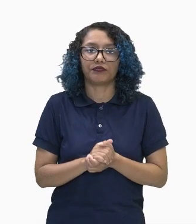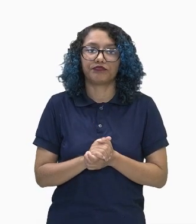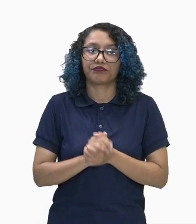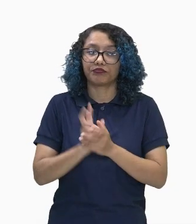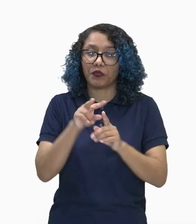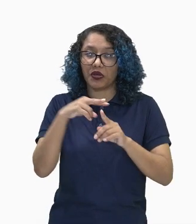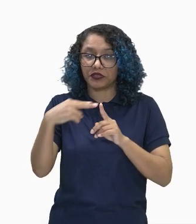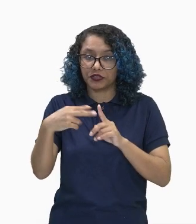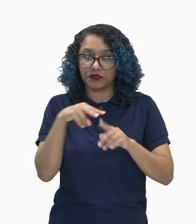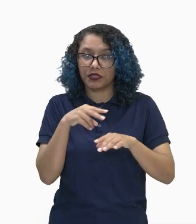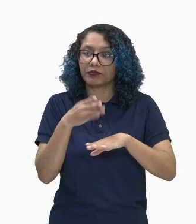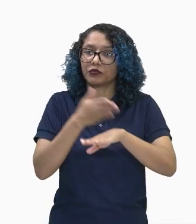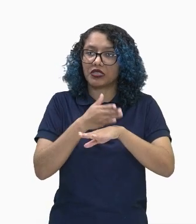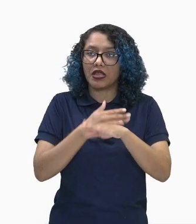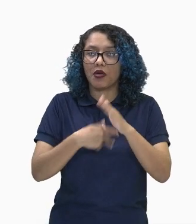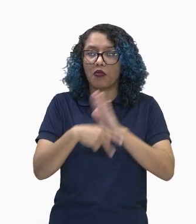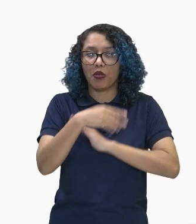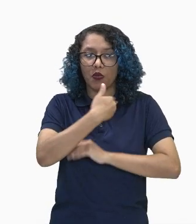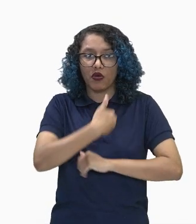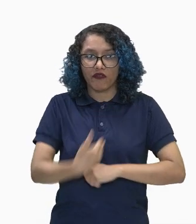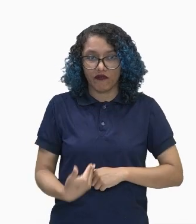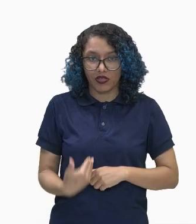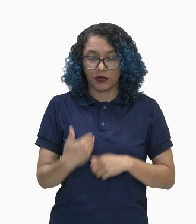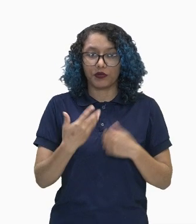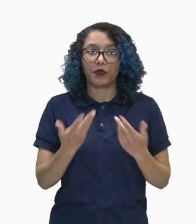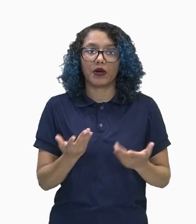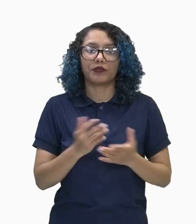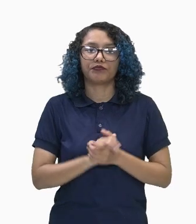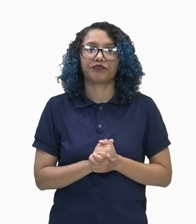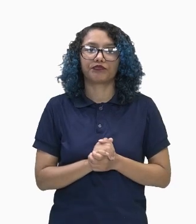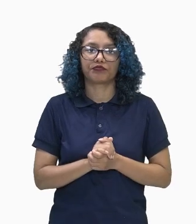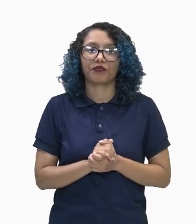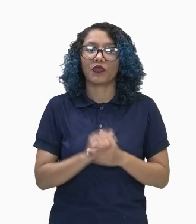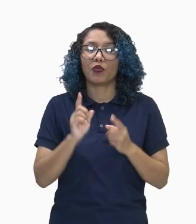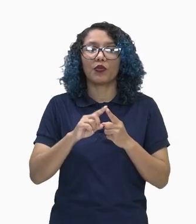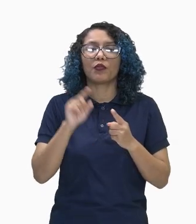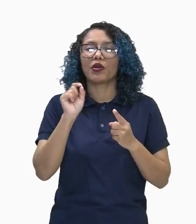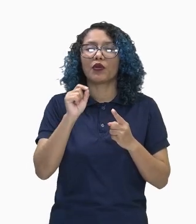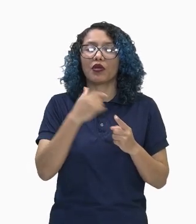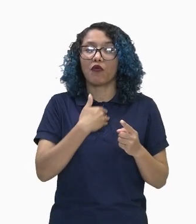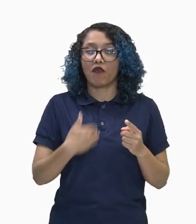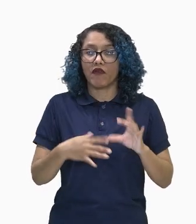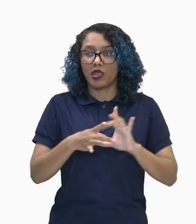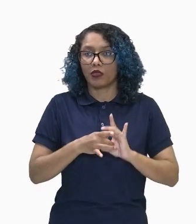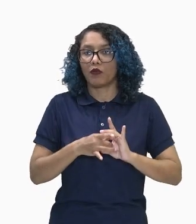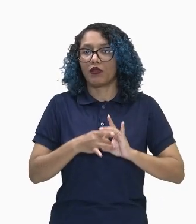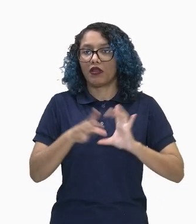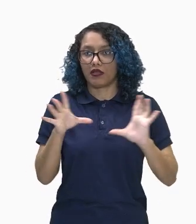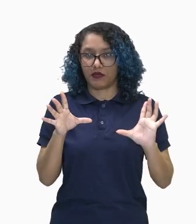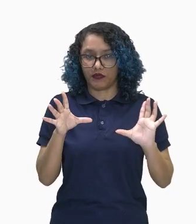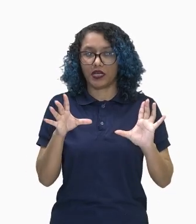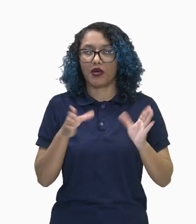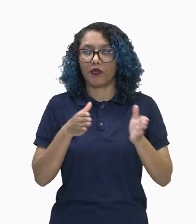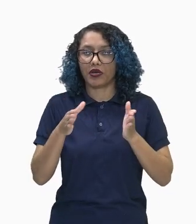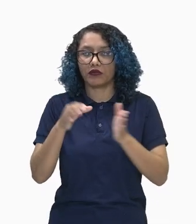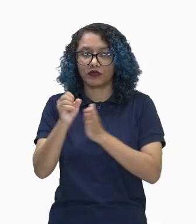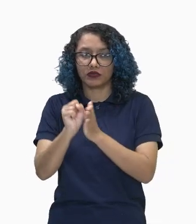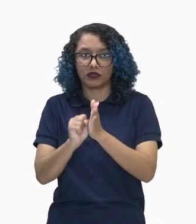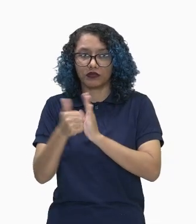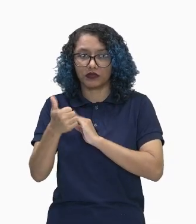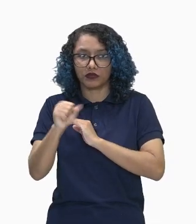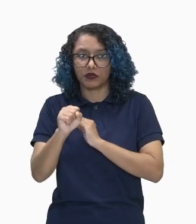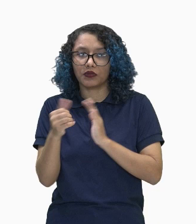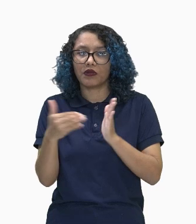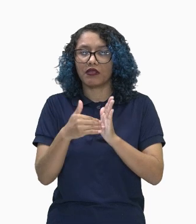Estado, certo? Então, nós temos aí a primeira concepção, que é o Estado liberal, que aconteceu aí entre os séculos XVIII e o século